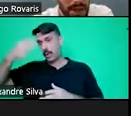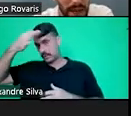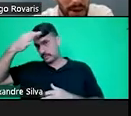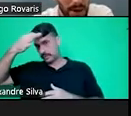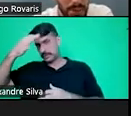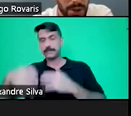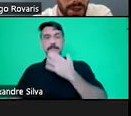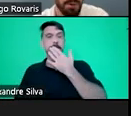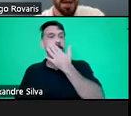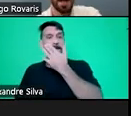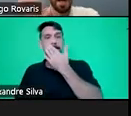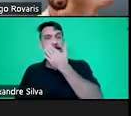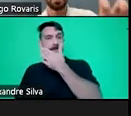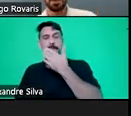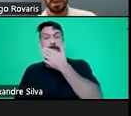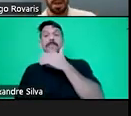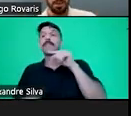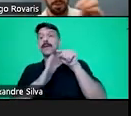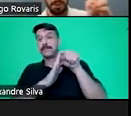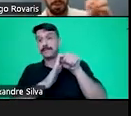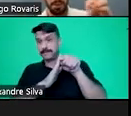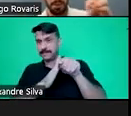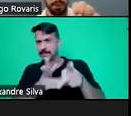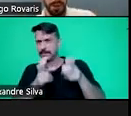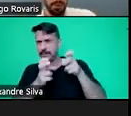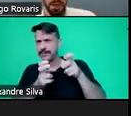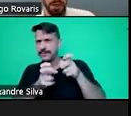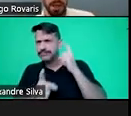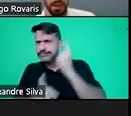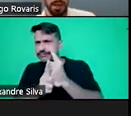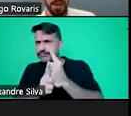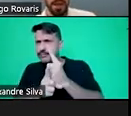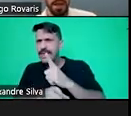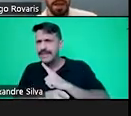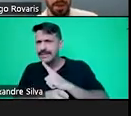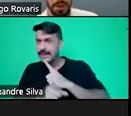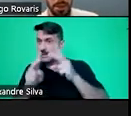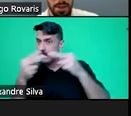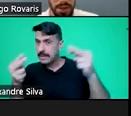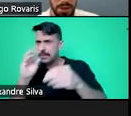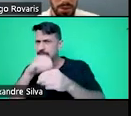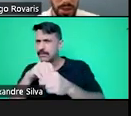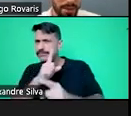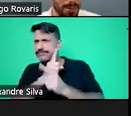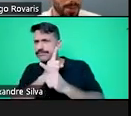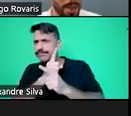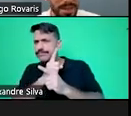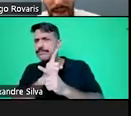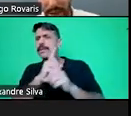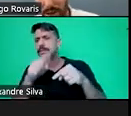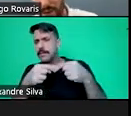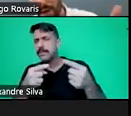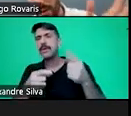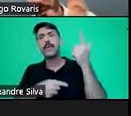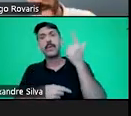interessante, que a gente vai lá, olha para o genoma, capta um sinal biológico que vem do DNA, e aí a partir disso a gente usa